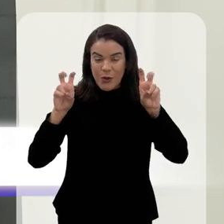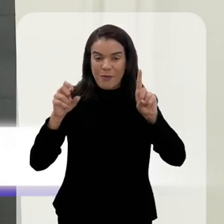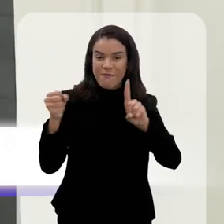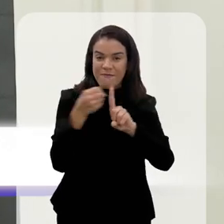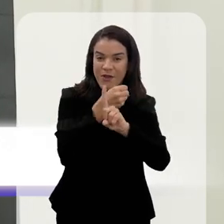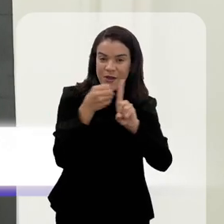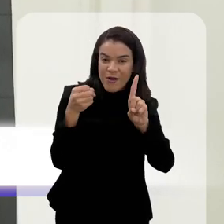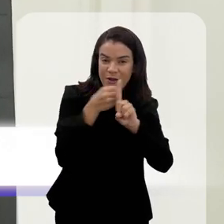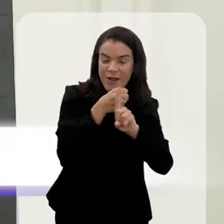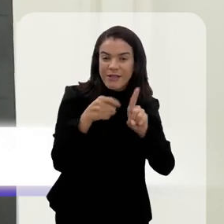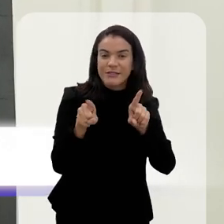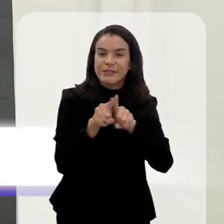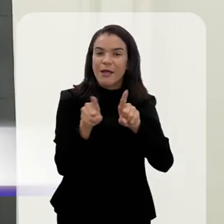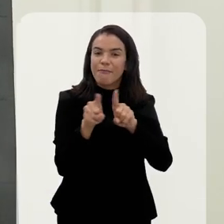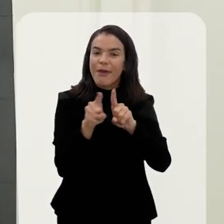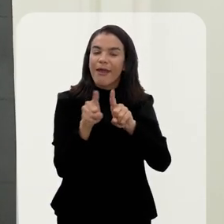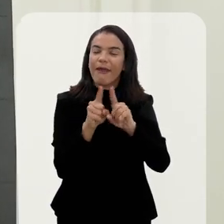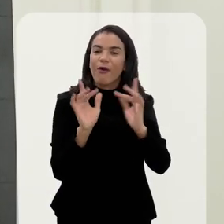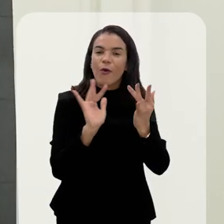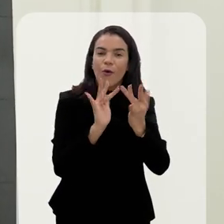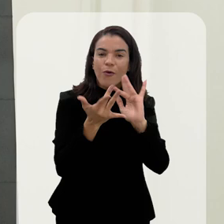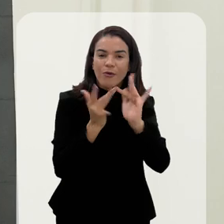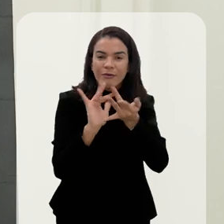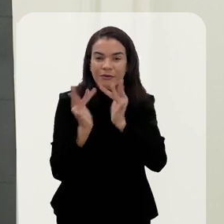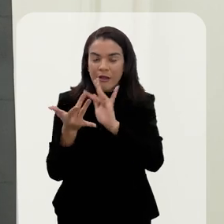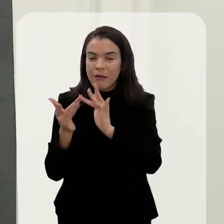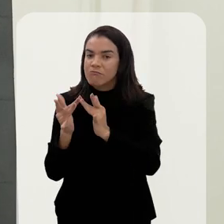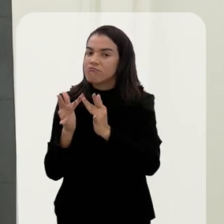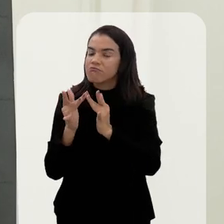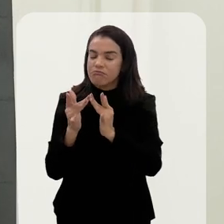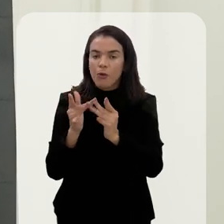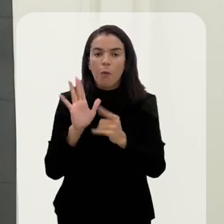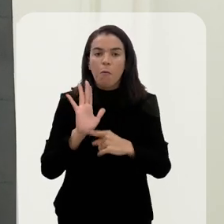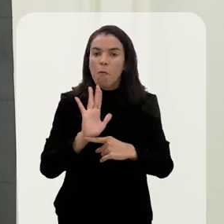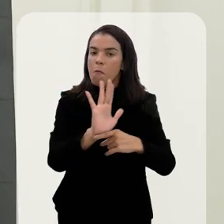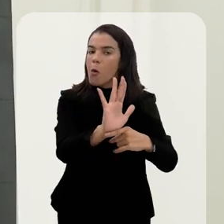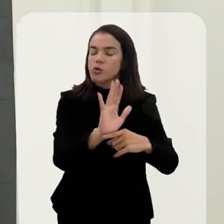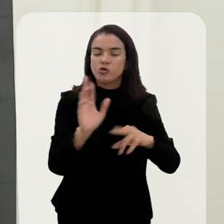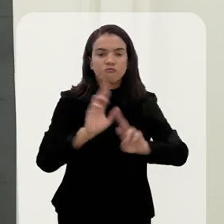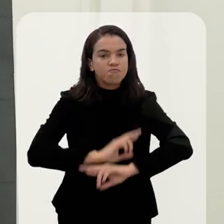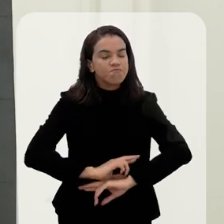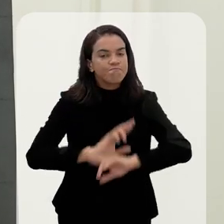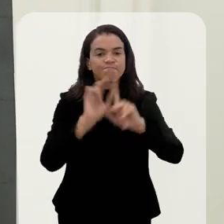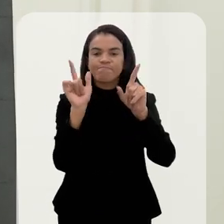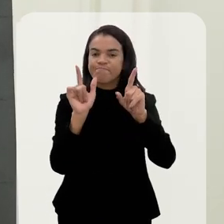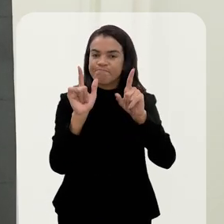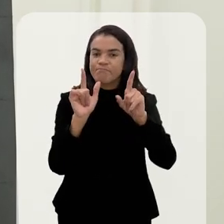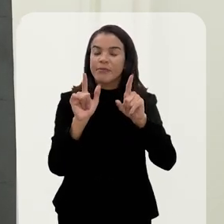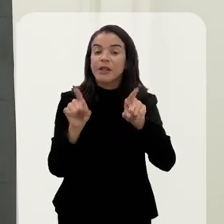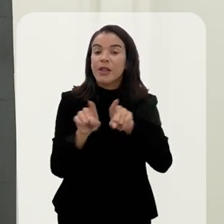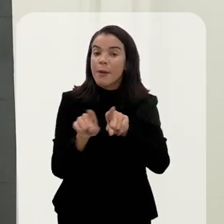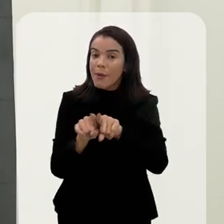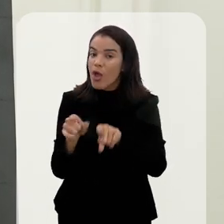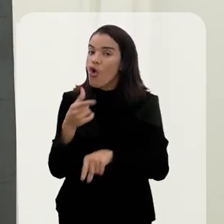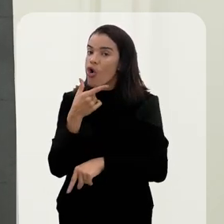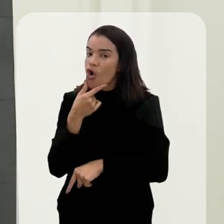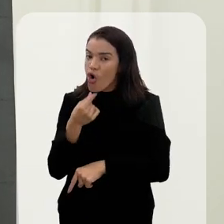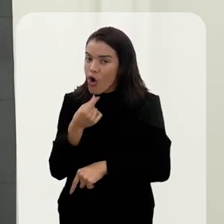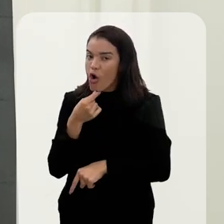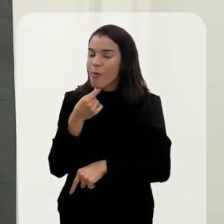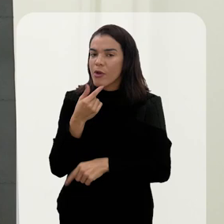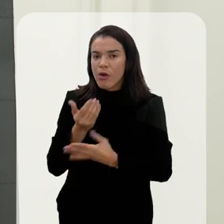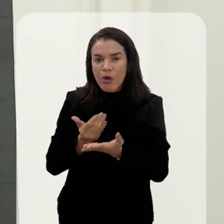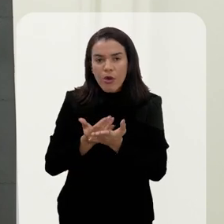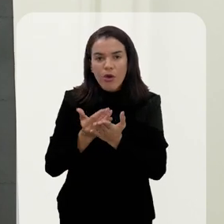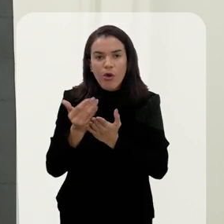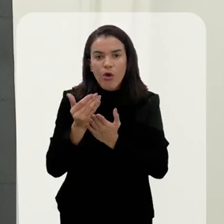questão da violência contra as mulheres e os canais de acesso, de apoio, fez total diferença nessa relação. Inclusive,